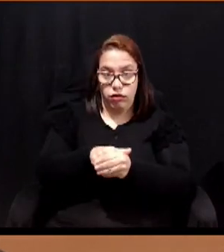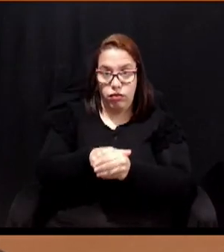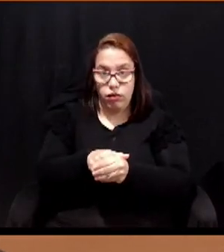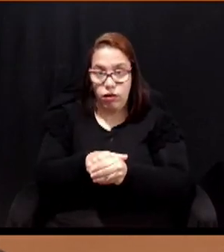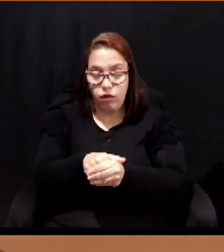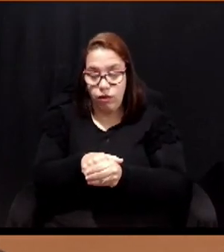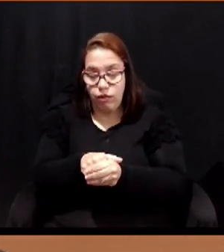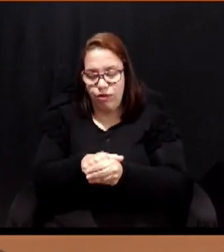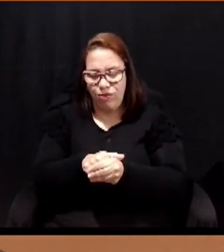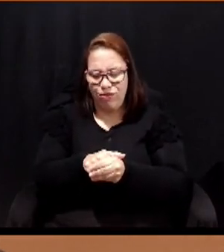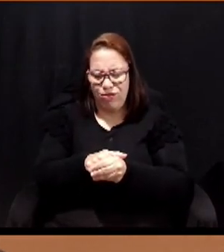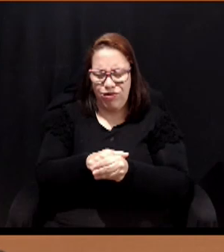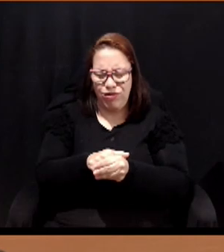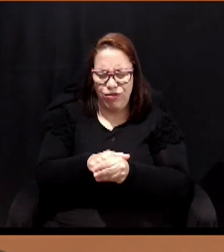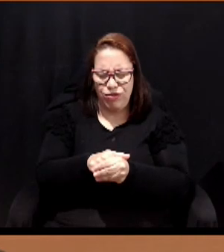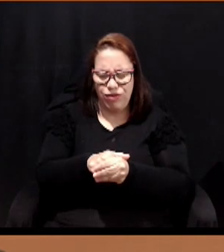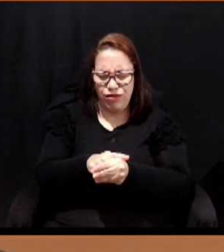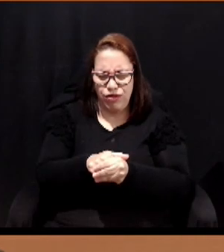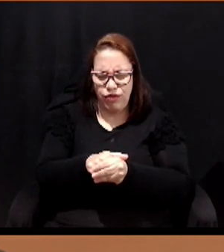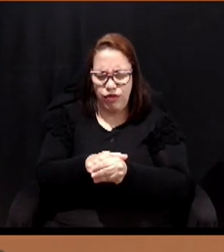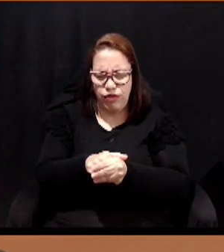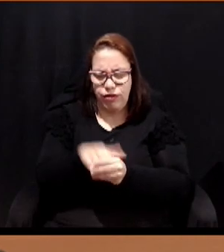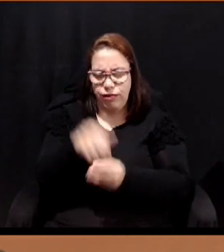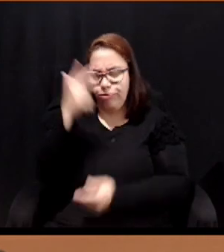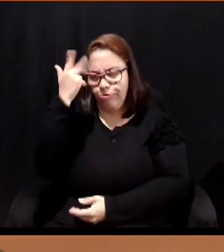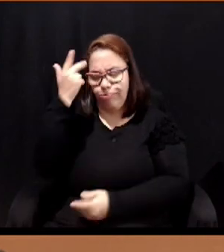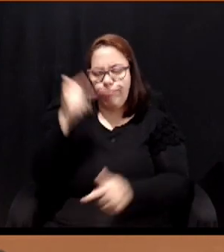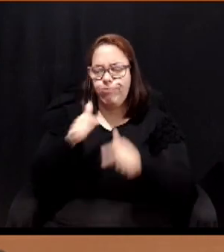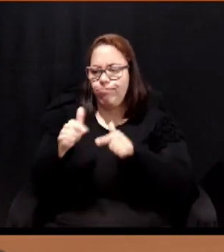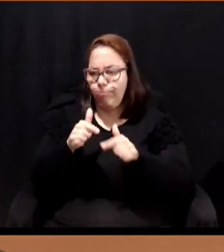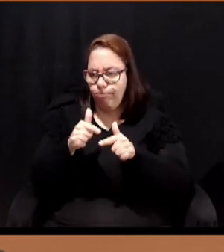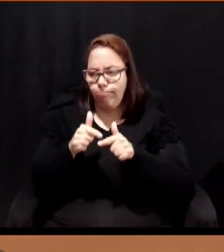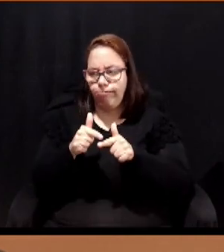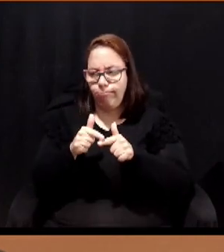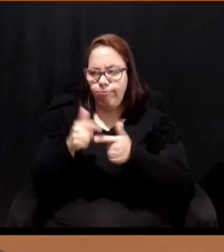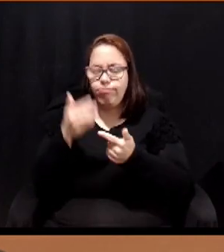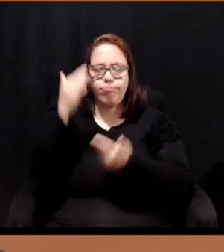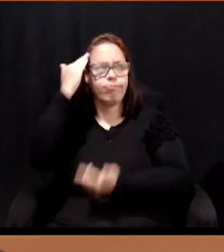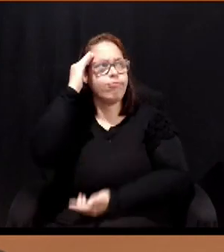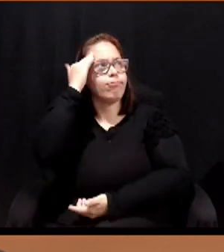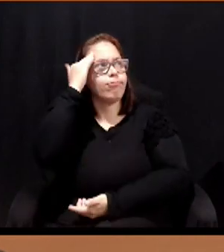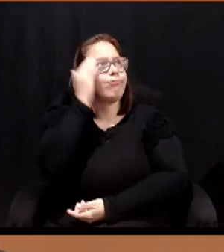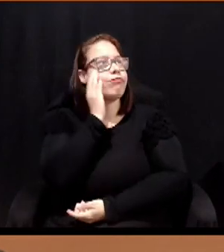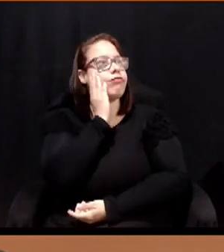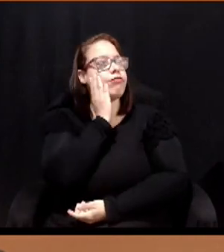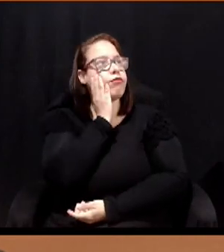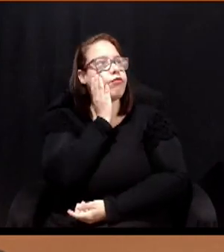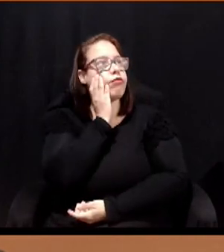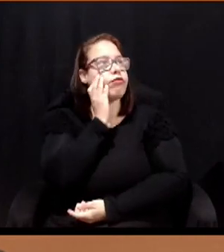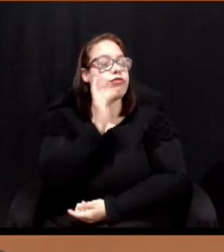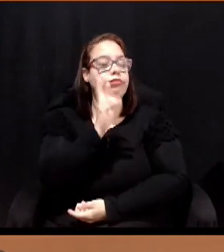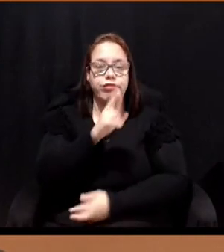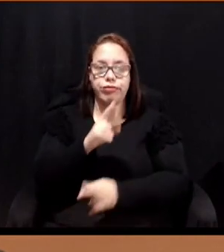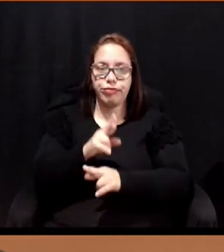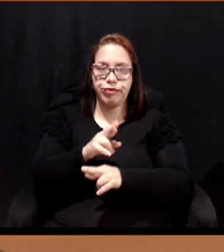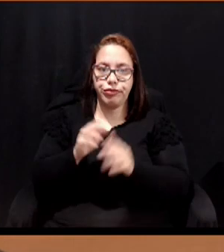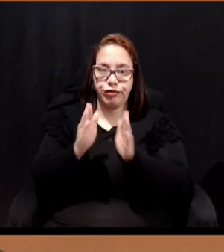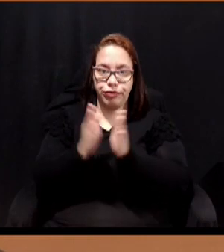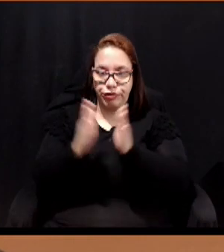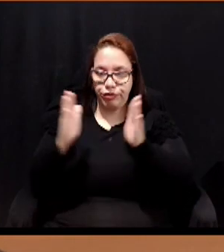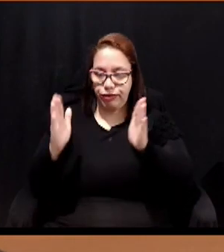é automático, mas é um trabalho que tem que ter o entendimento que os resultados são de médio e longo prazo,